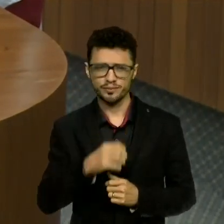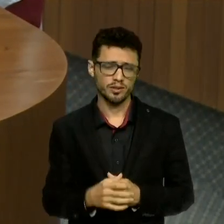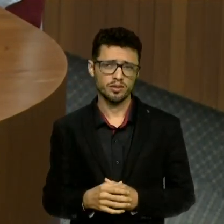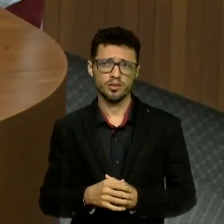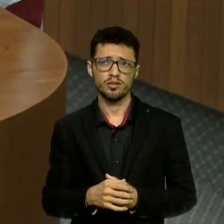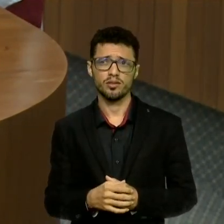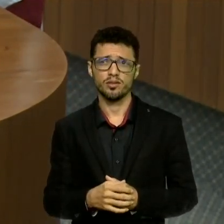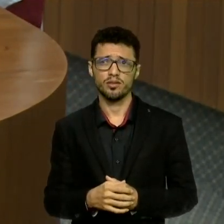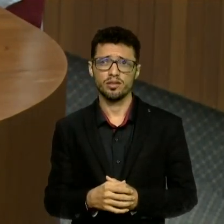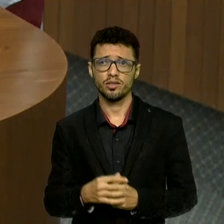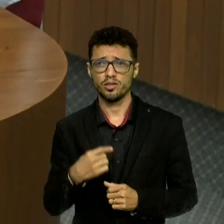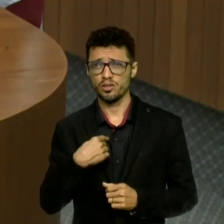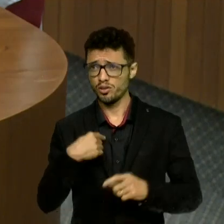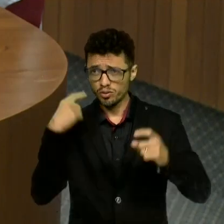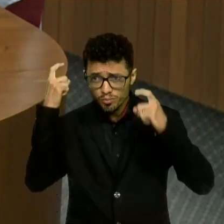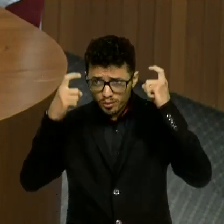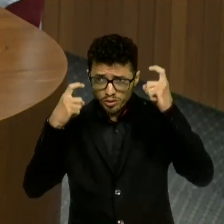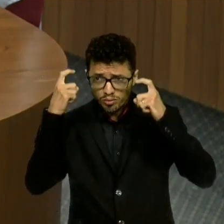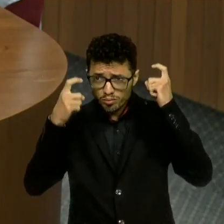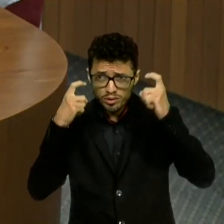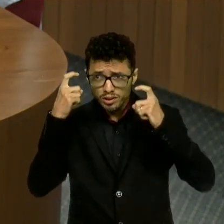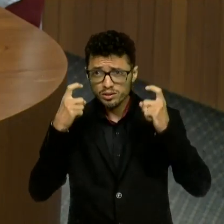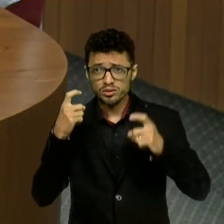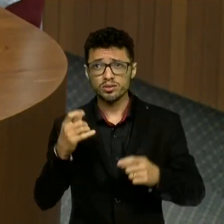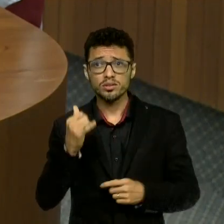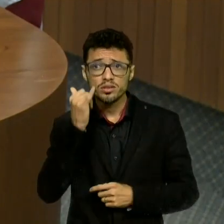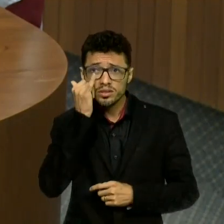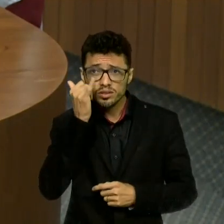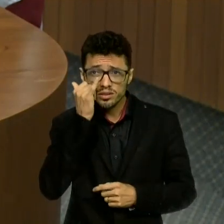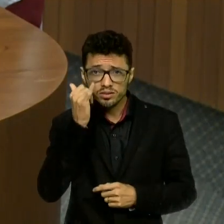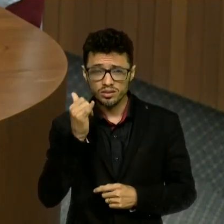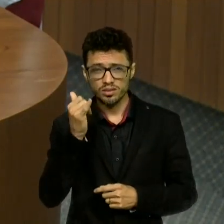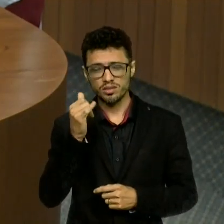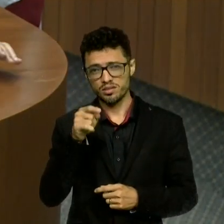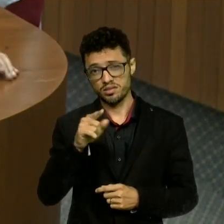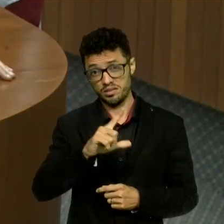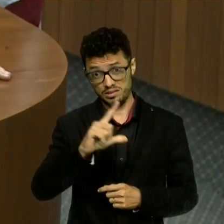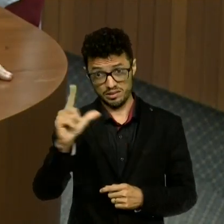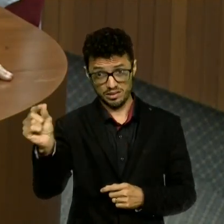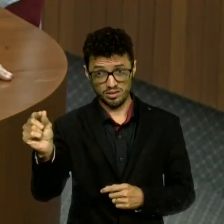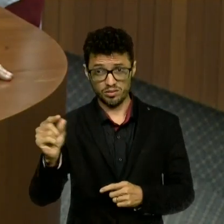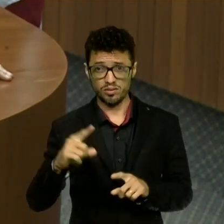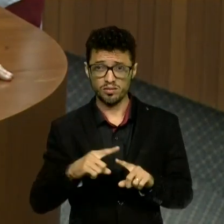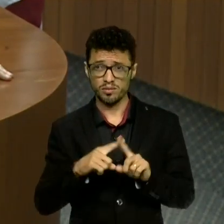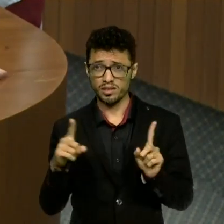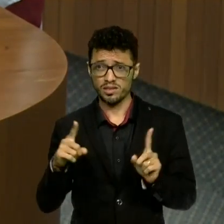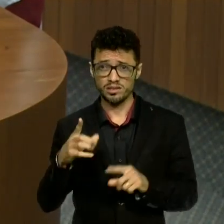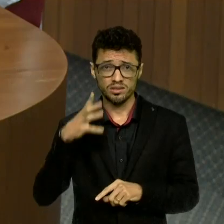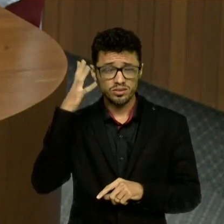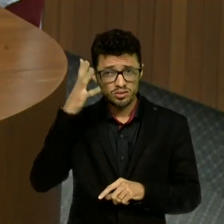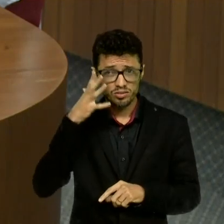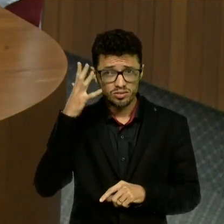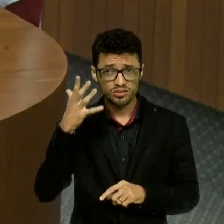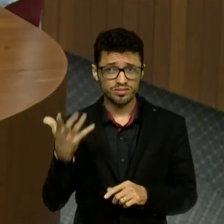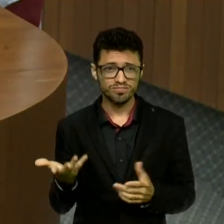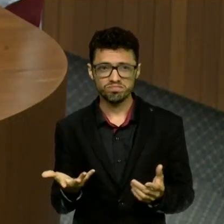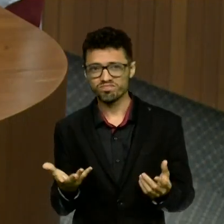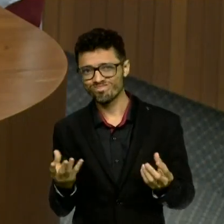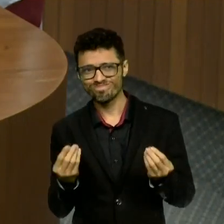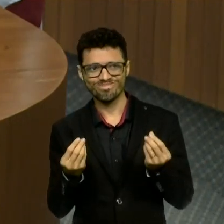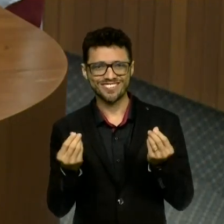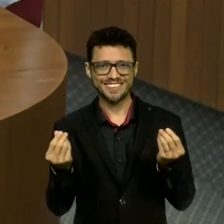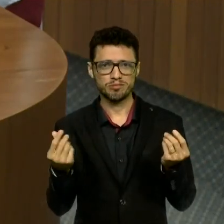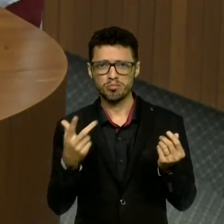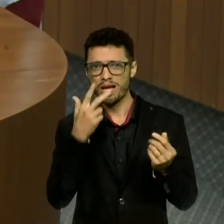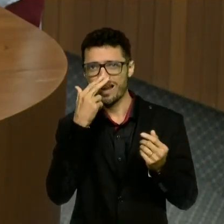estou preocupado com o deputado doutor Iglésio. Ele saiu, mas de fato, se a gente olha a fala dele, não tem começo, nem meio, nem fim.